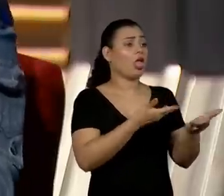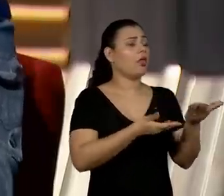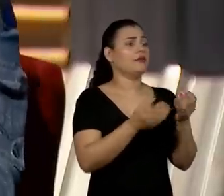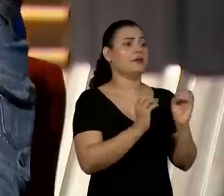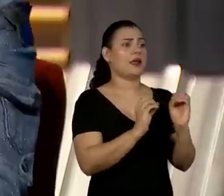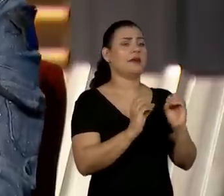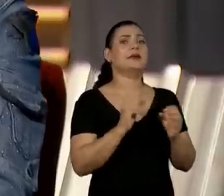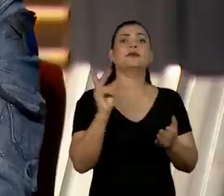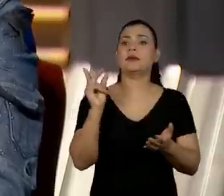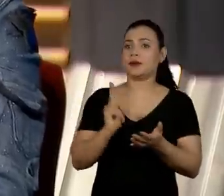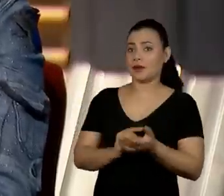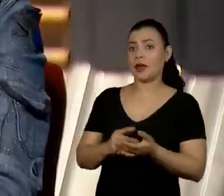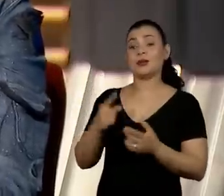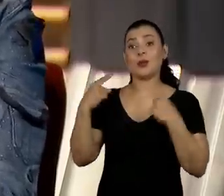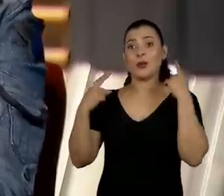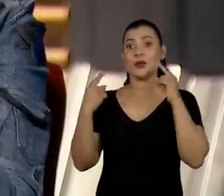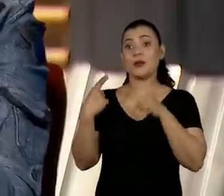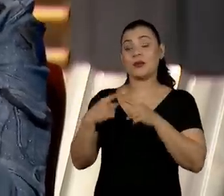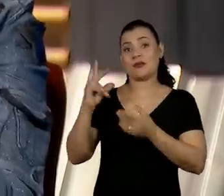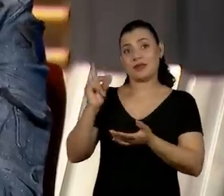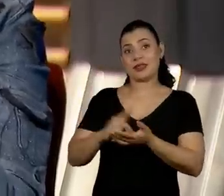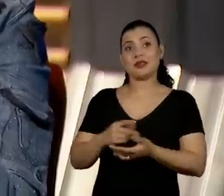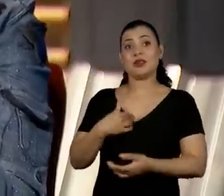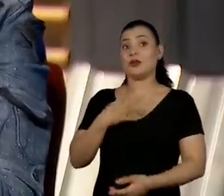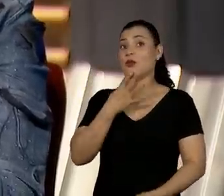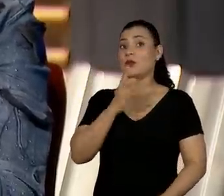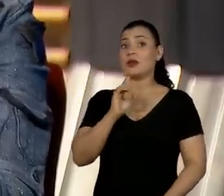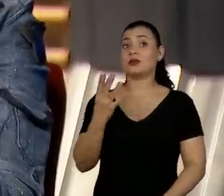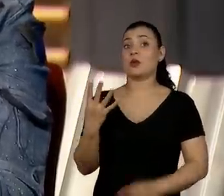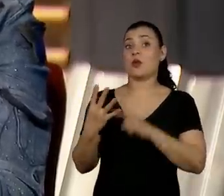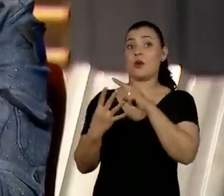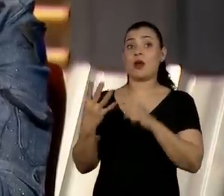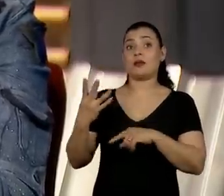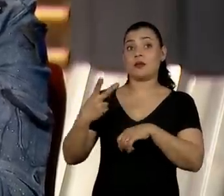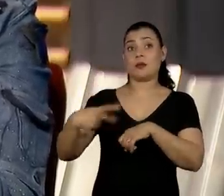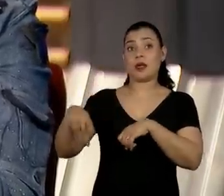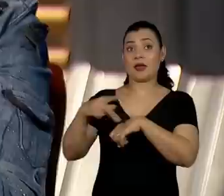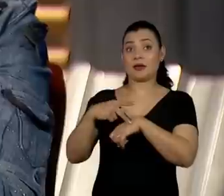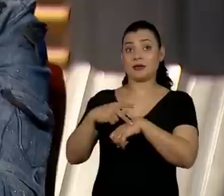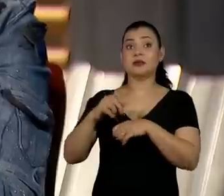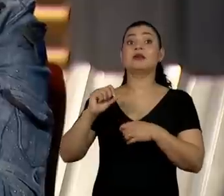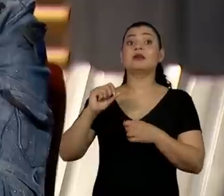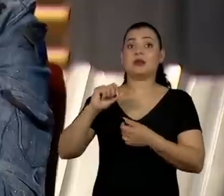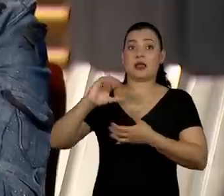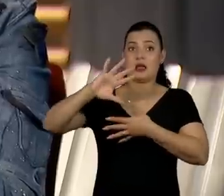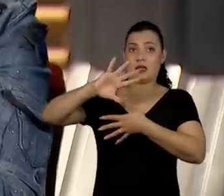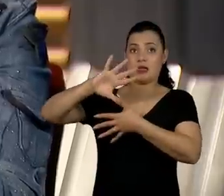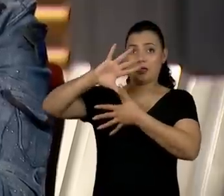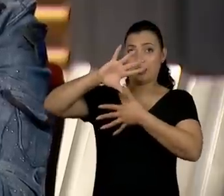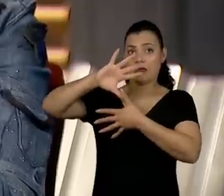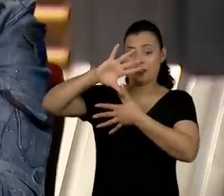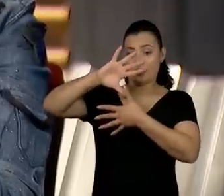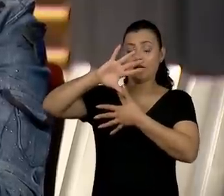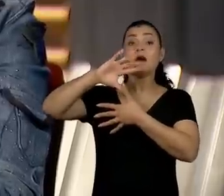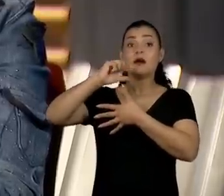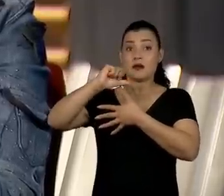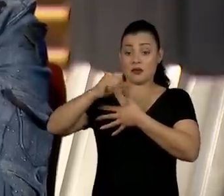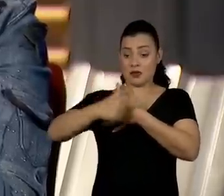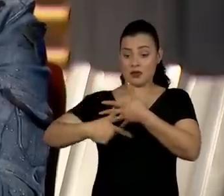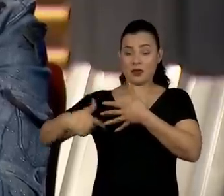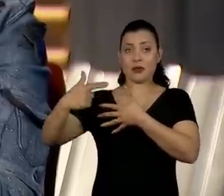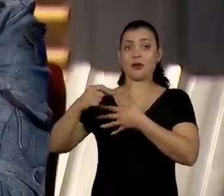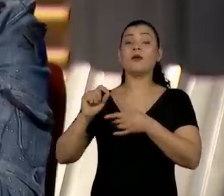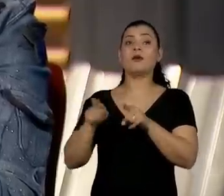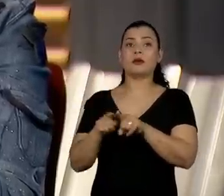do mundo porque eu só não conheço quatro países da América Central e América do Sul